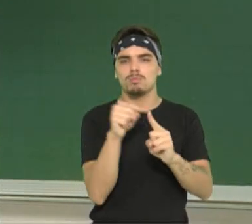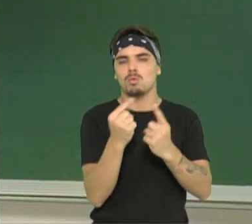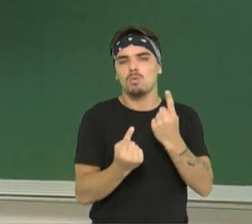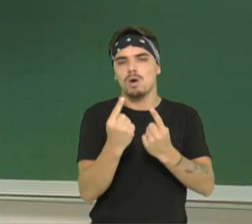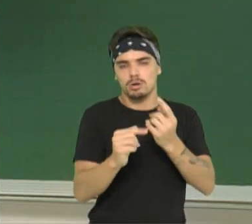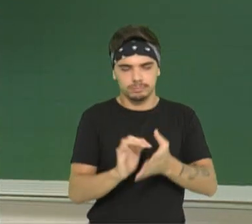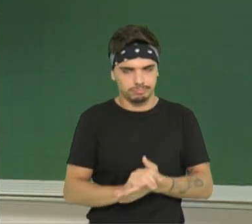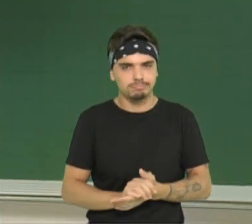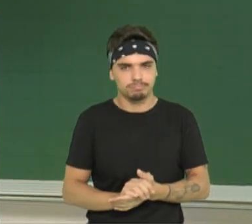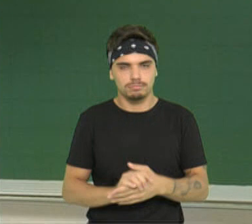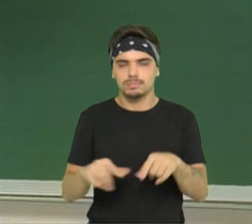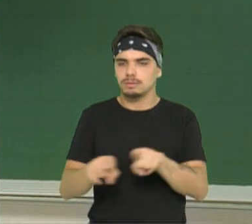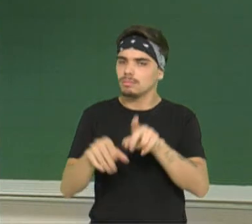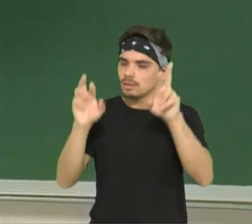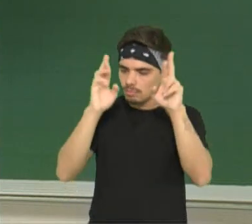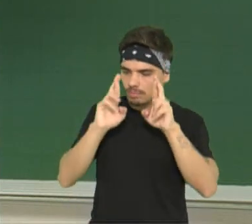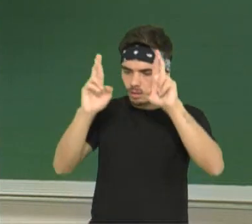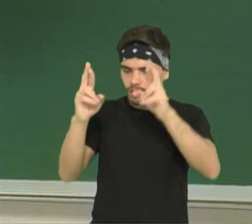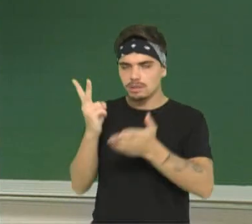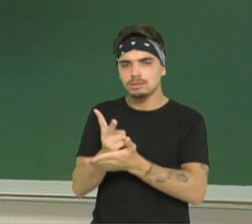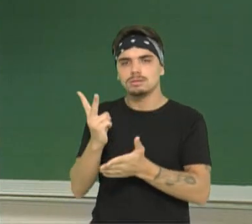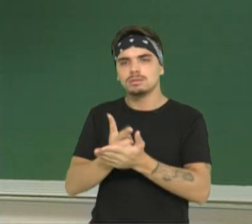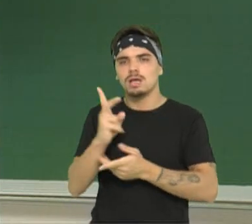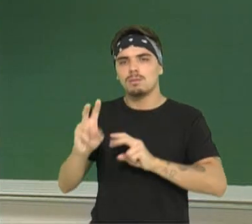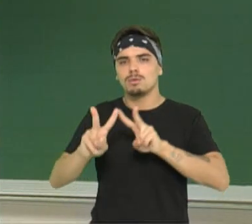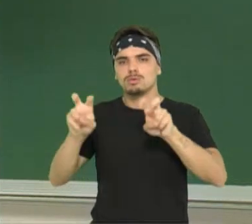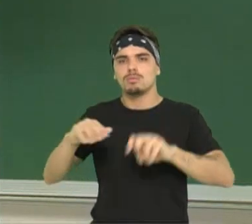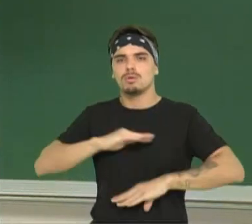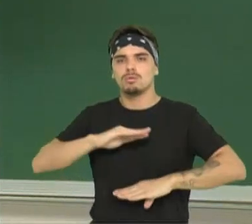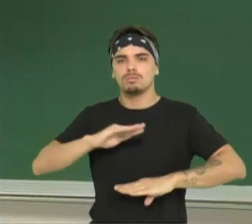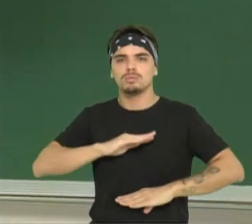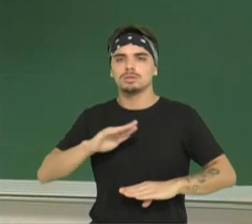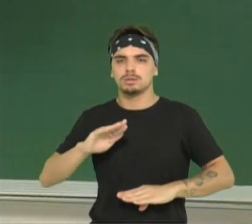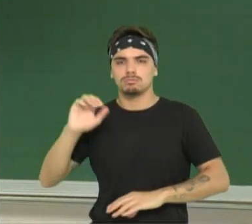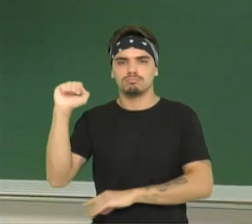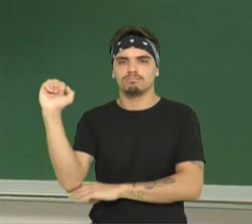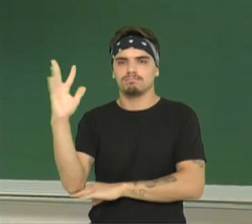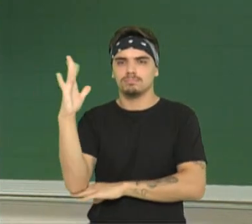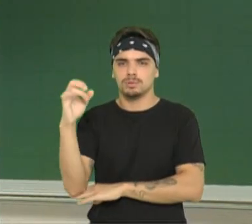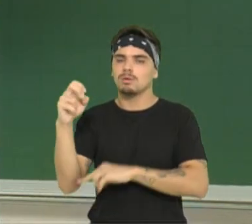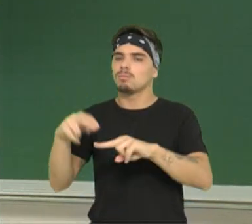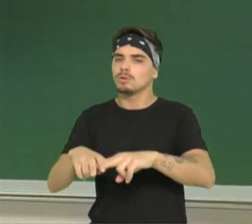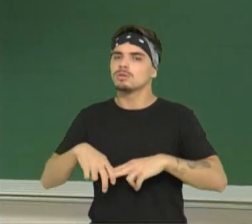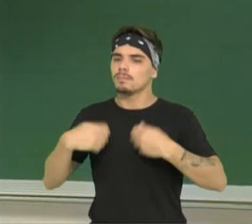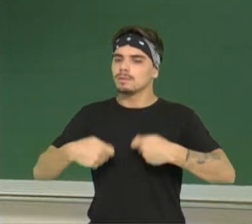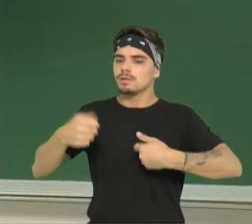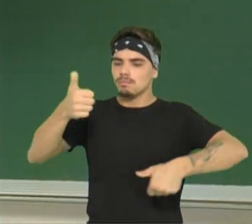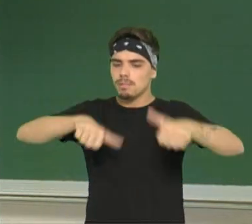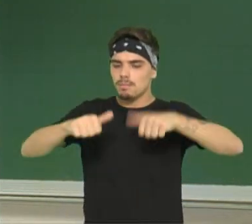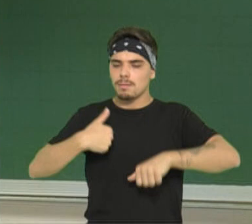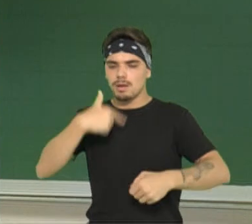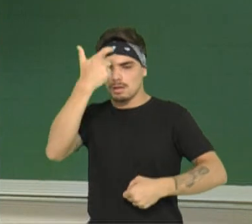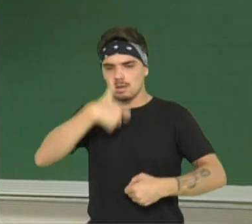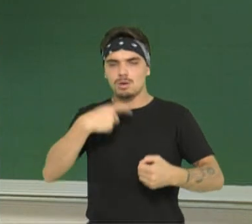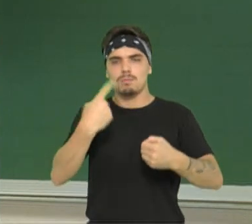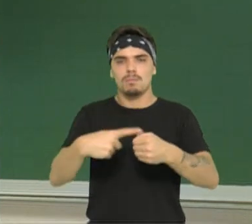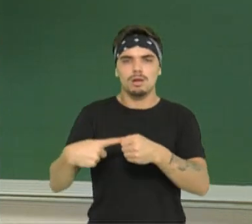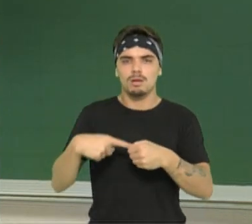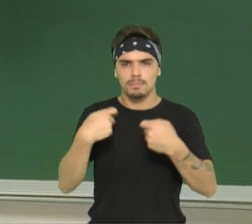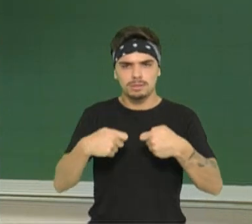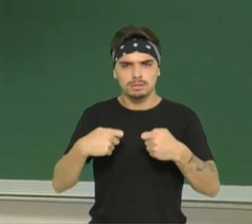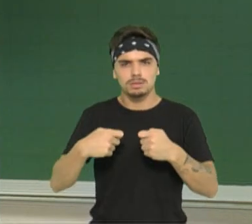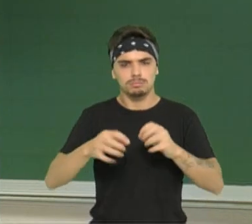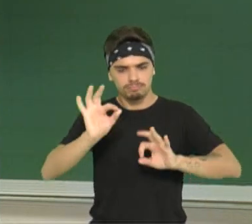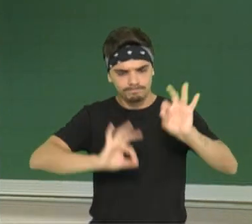objetivo, sempre respeitando as condições ambientais. Então, é preciso elaborar? Eu sou o município que tem a obrigação de